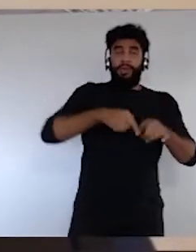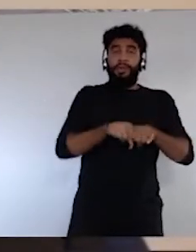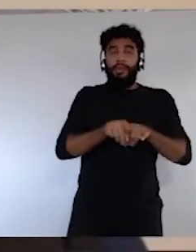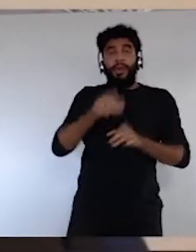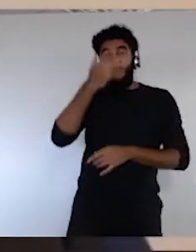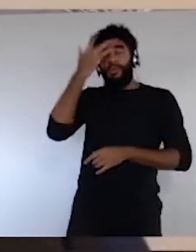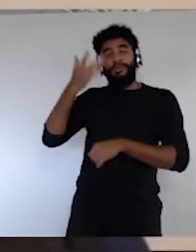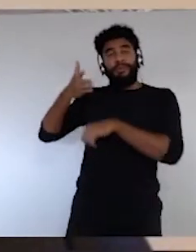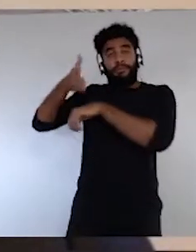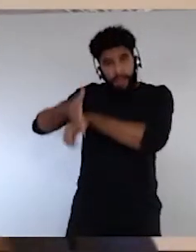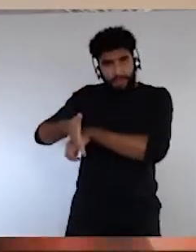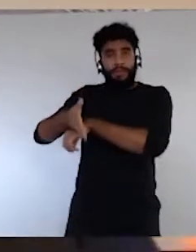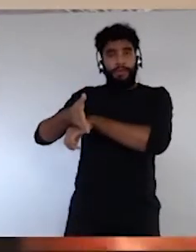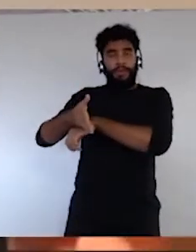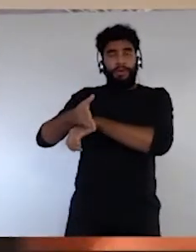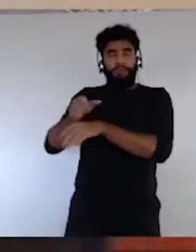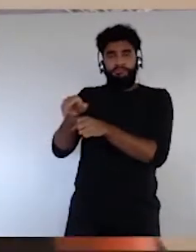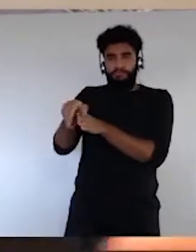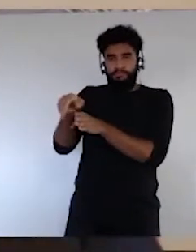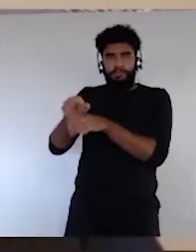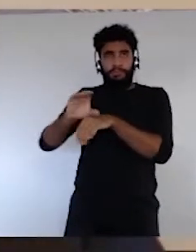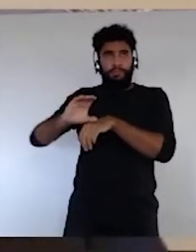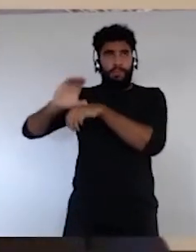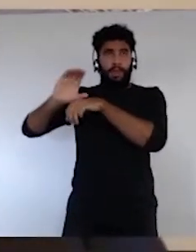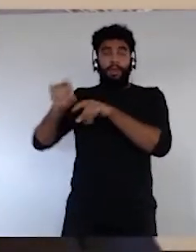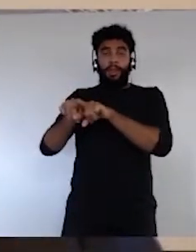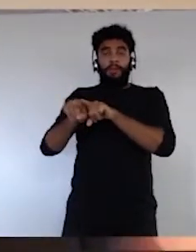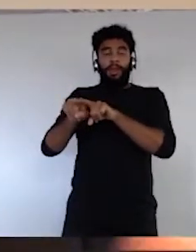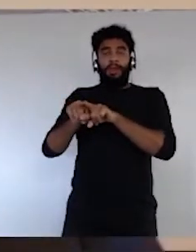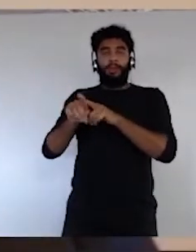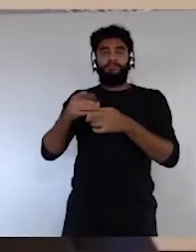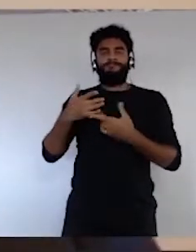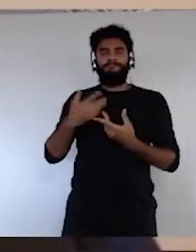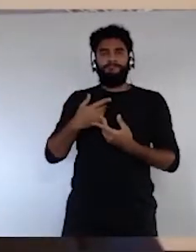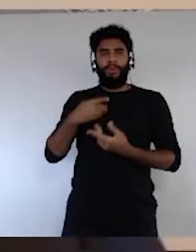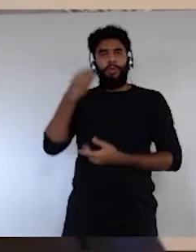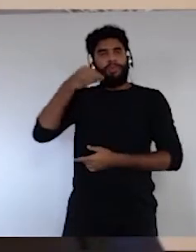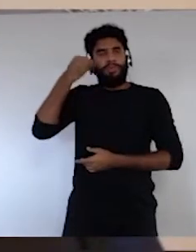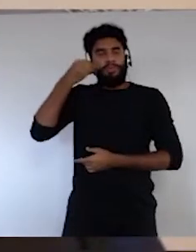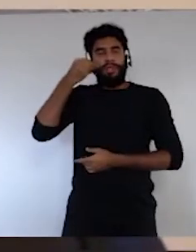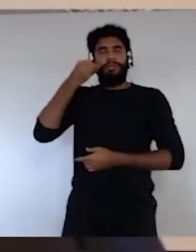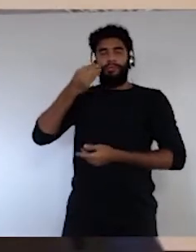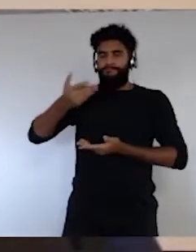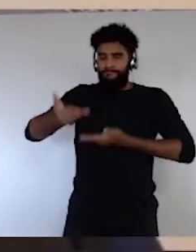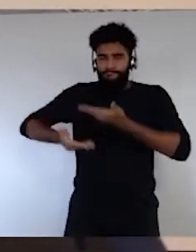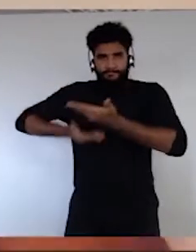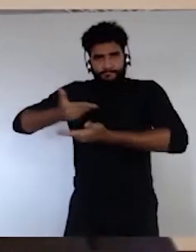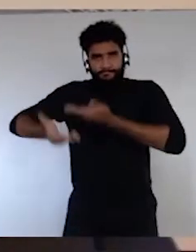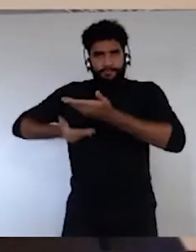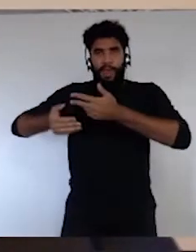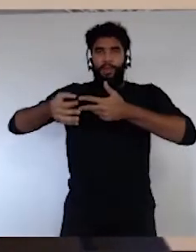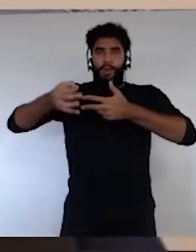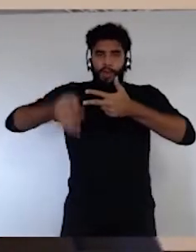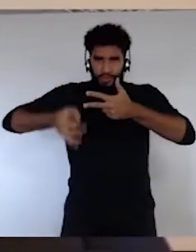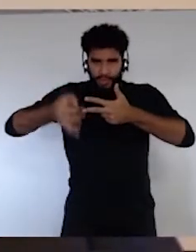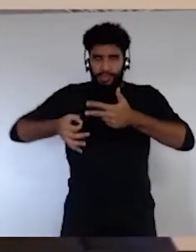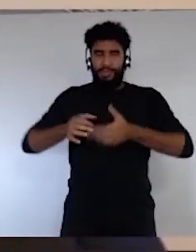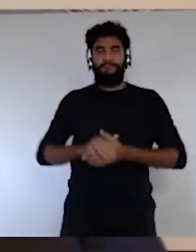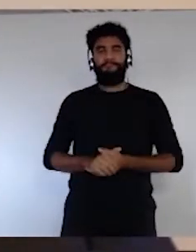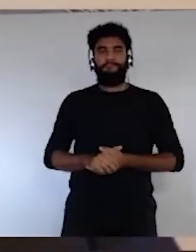órgãos colegiados, e sempre com o melhor espírito voltado a contribuir para a administração da justiça. Esse, portanto,